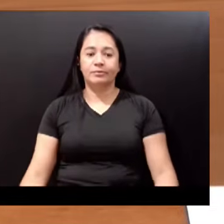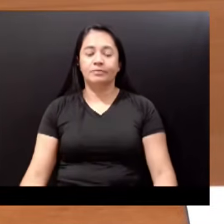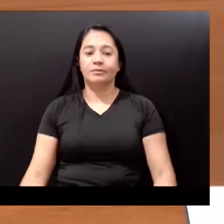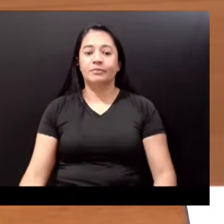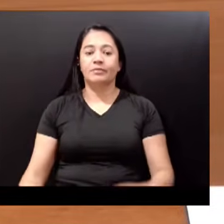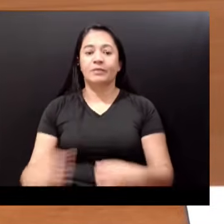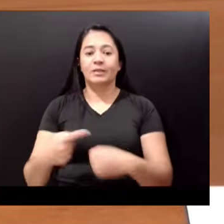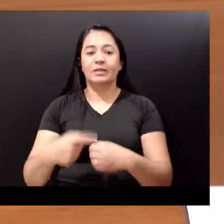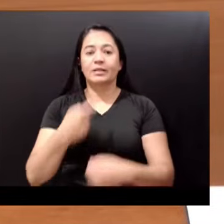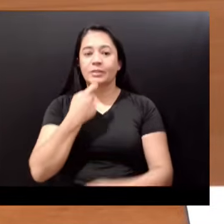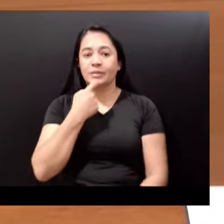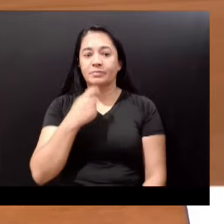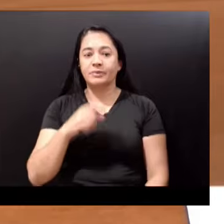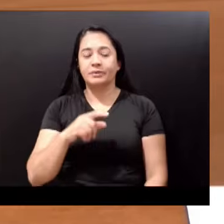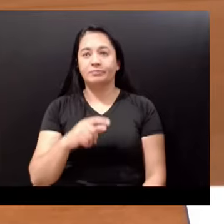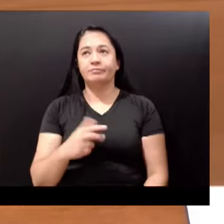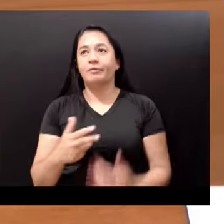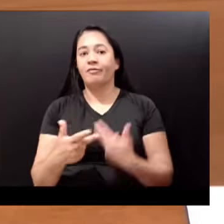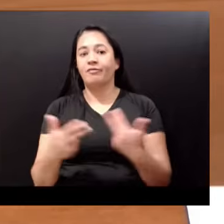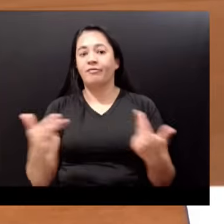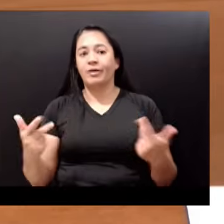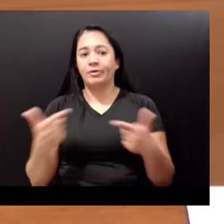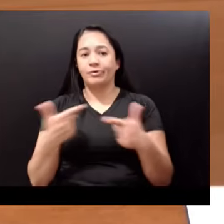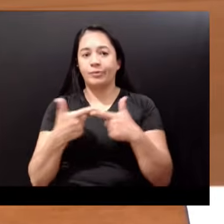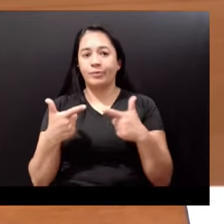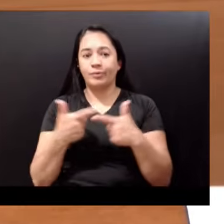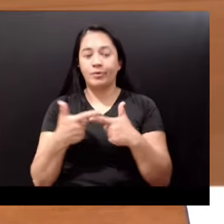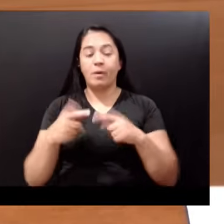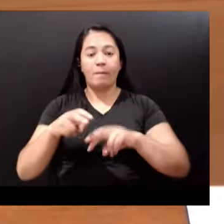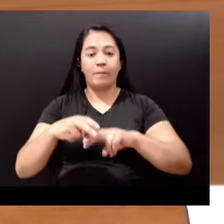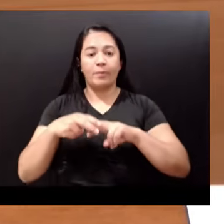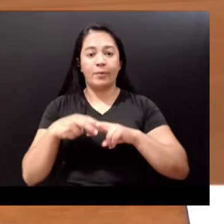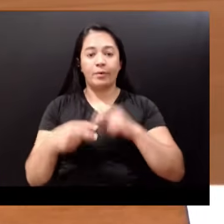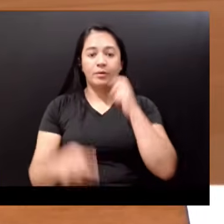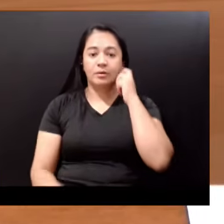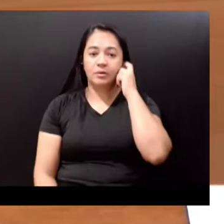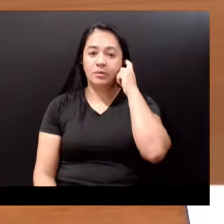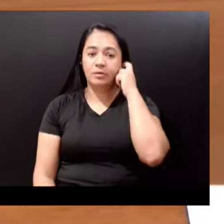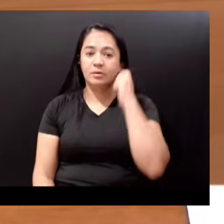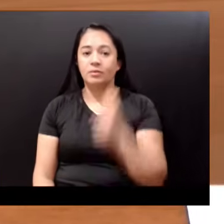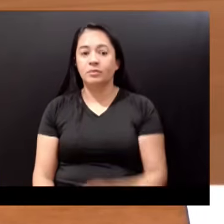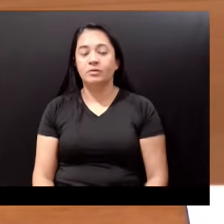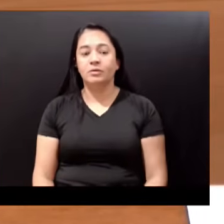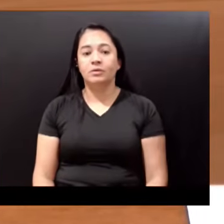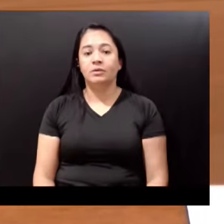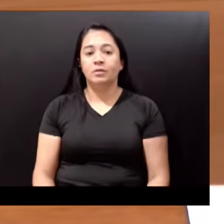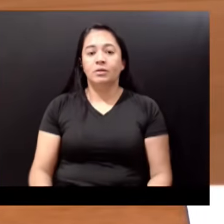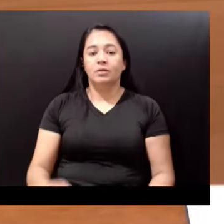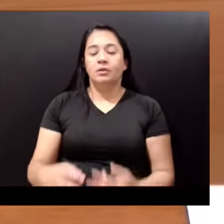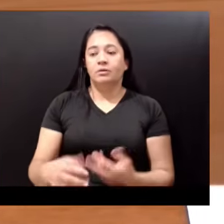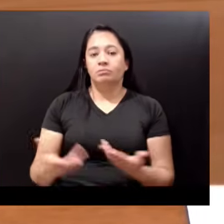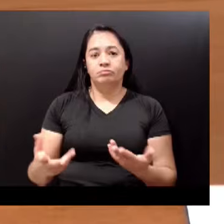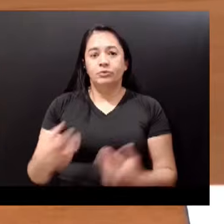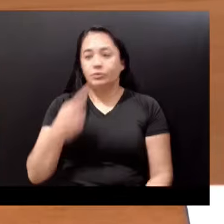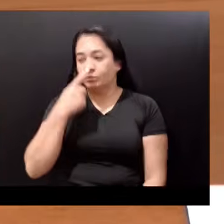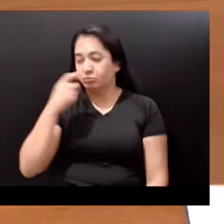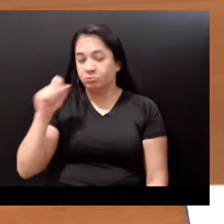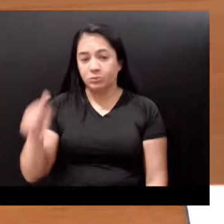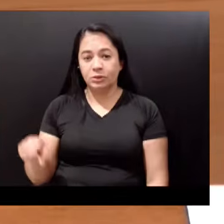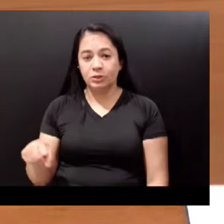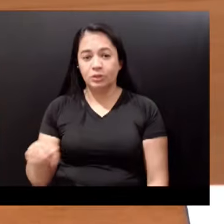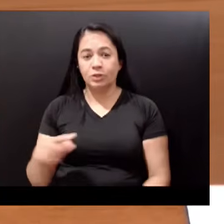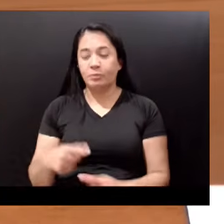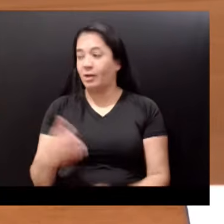tem tido vários problemas com a questão do resíduo mesmo na cidade. A professora Emília enfatizou bastante